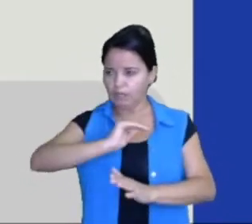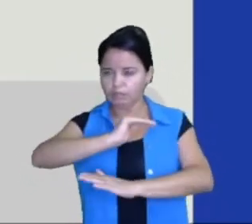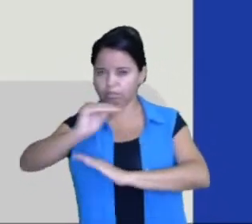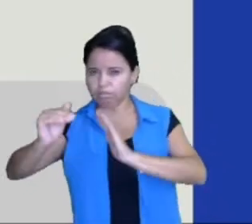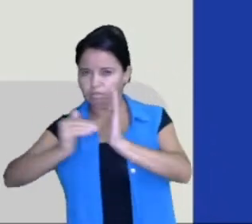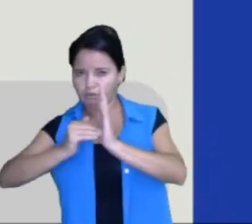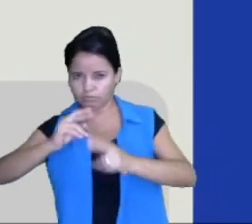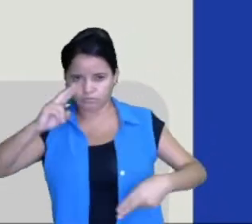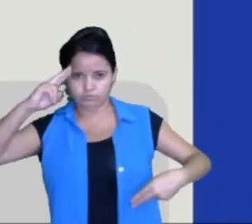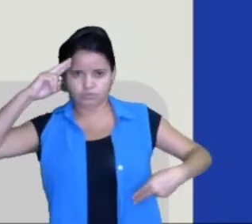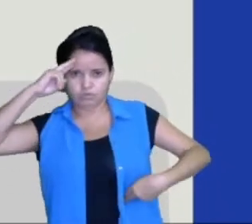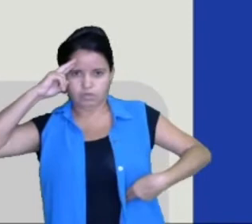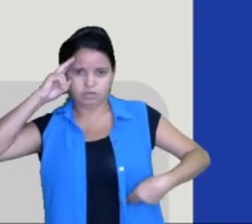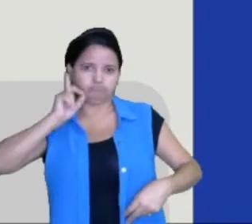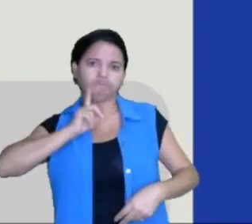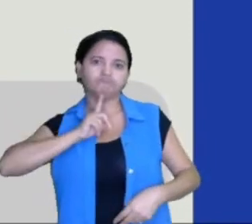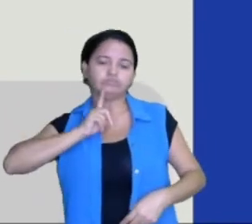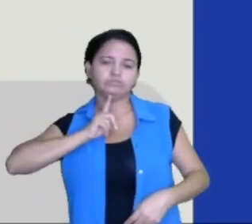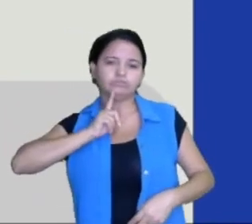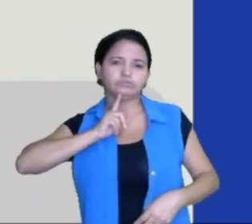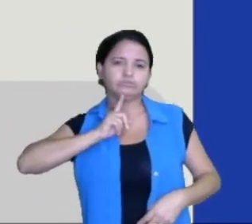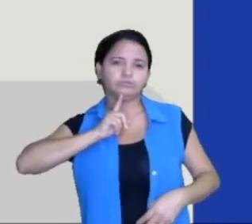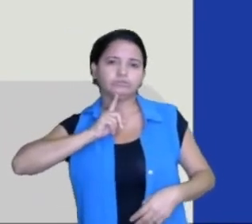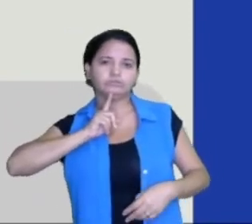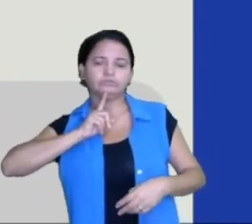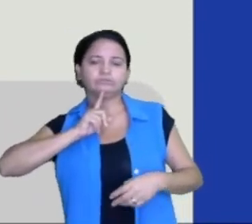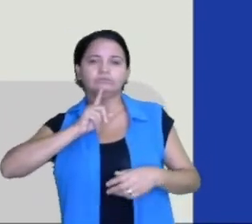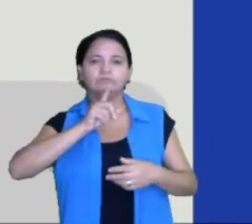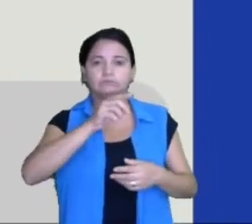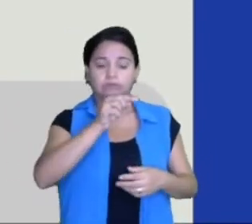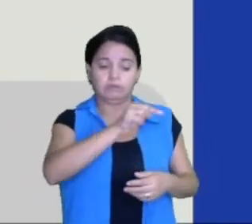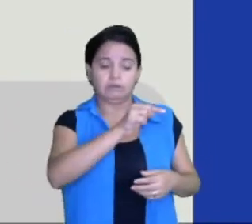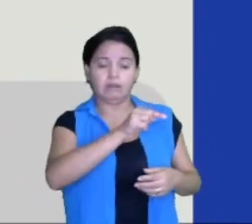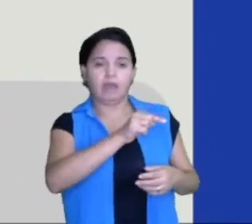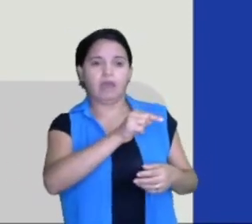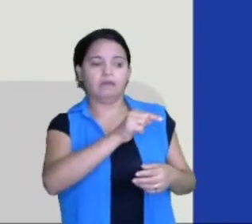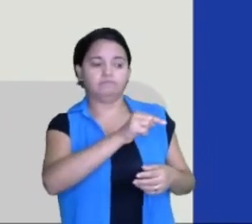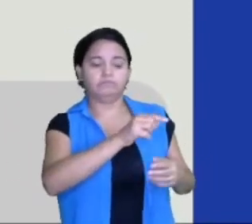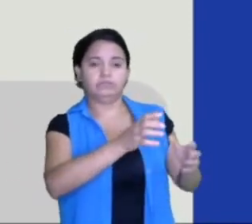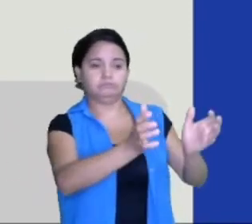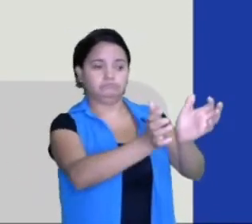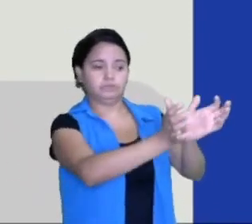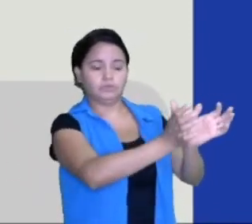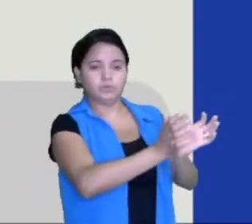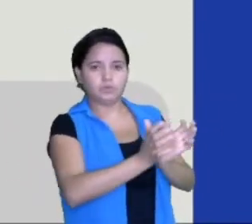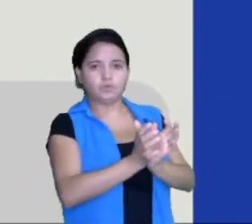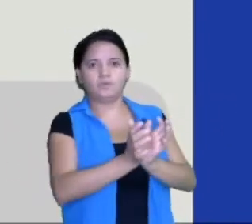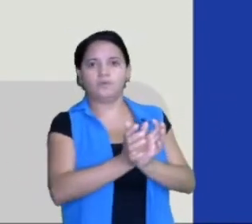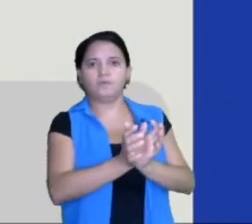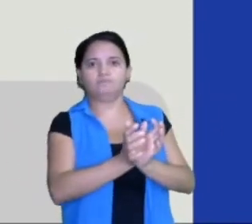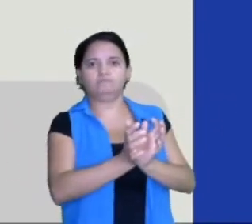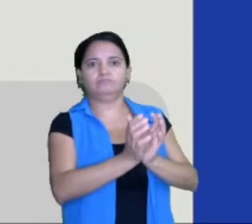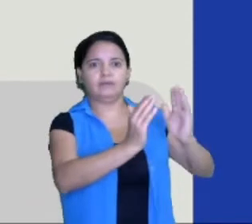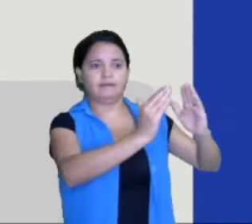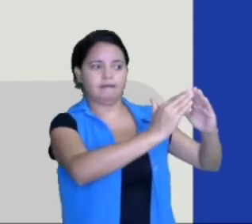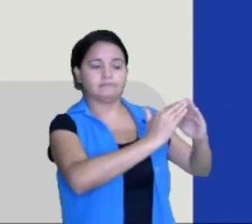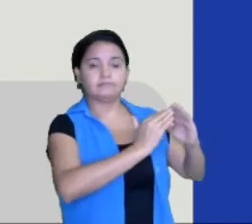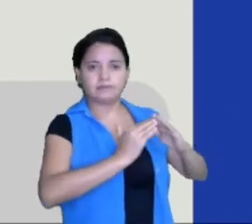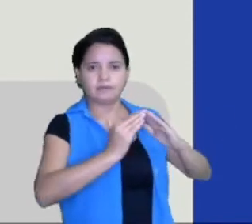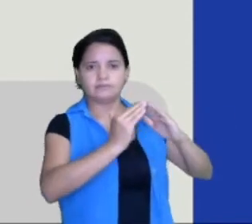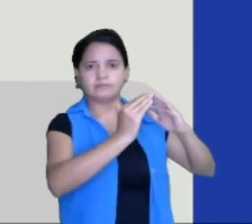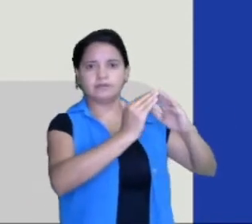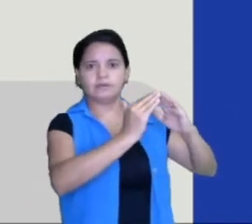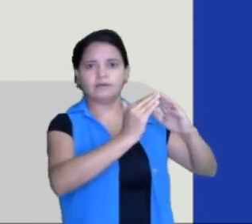que tivesse lá, nas 13 colônias nos Estados Unidos, teriam que serem alojados nas